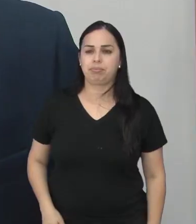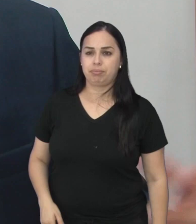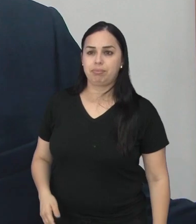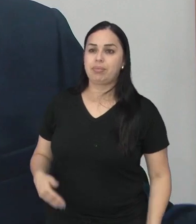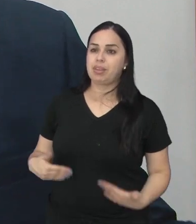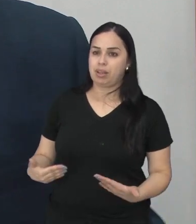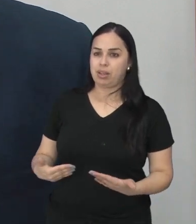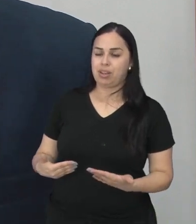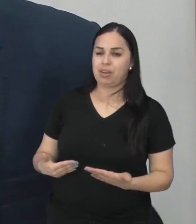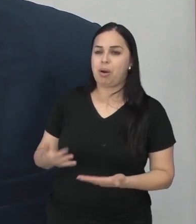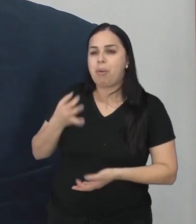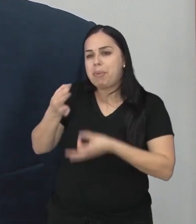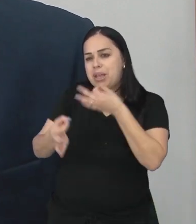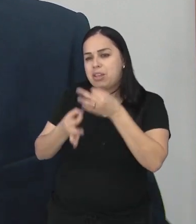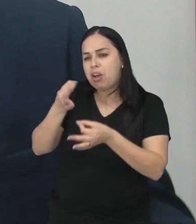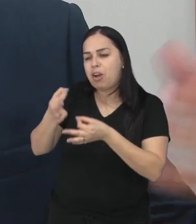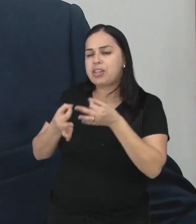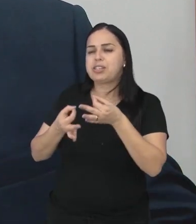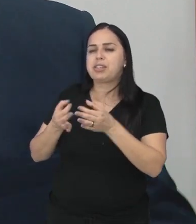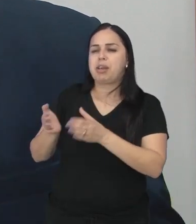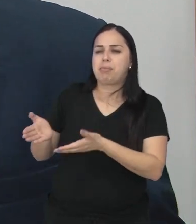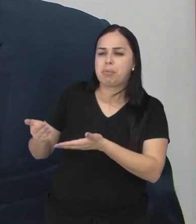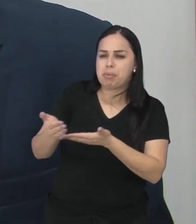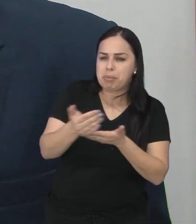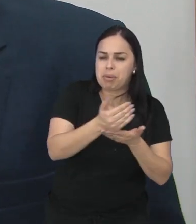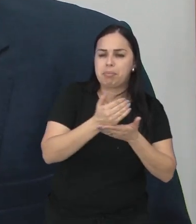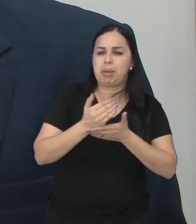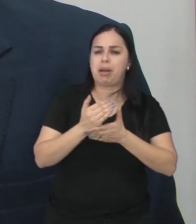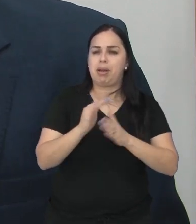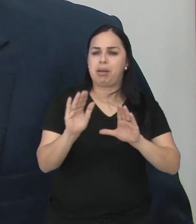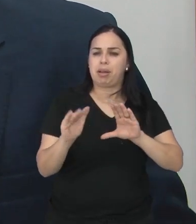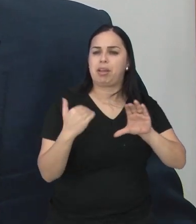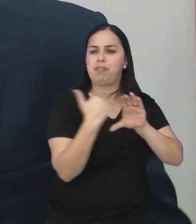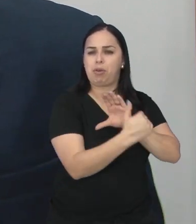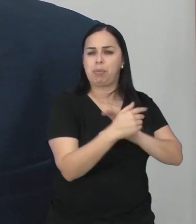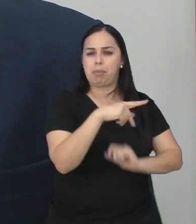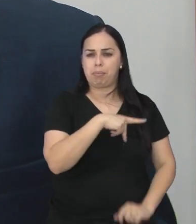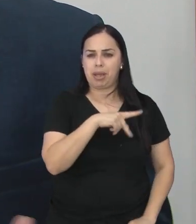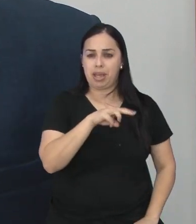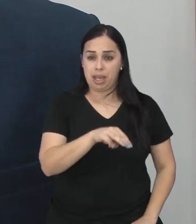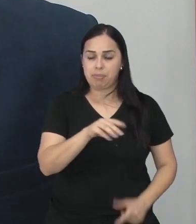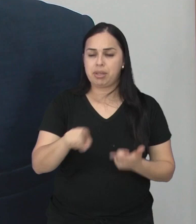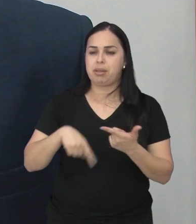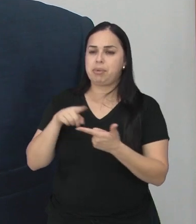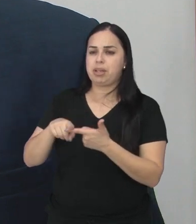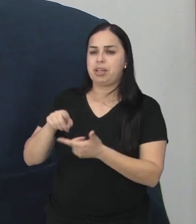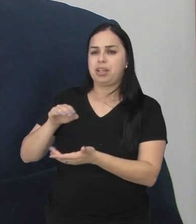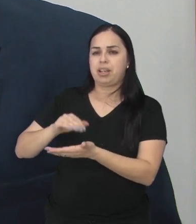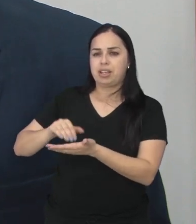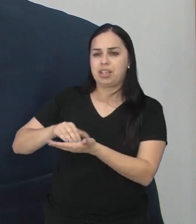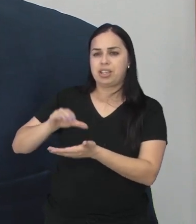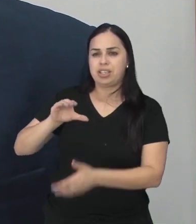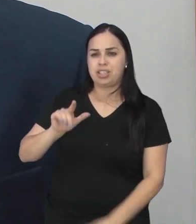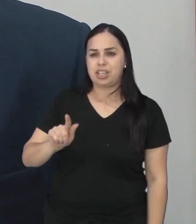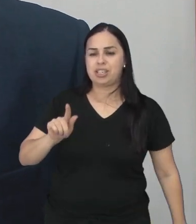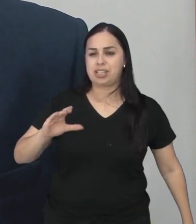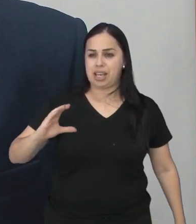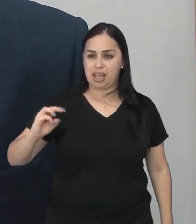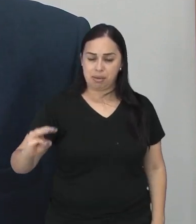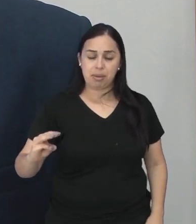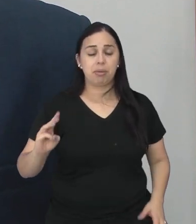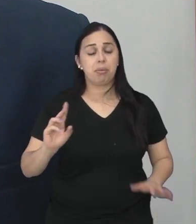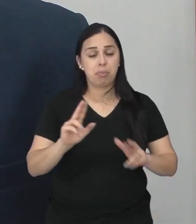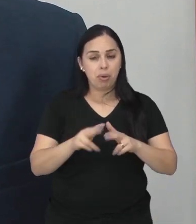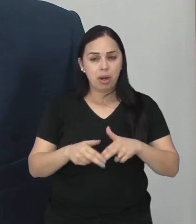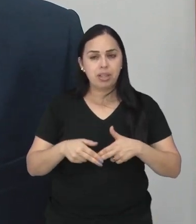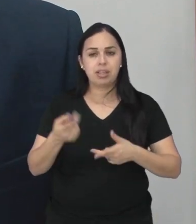reunião. Sugestões para a Polícia Militar, sugestões para a GCM, e eu acho que é assim que a gente constrói uma cidade melhor, né?